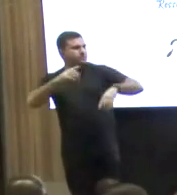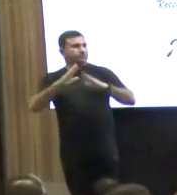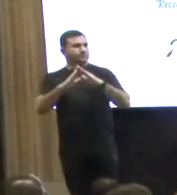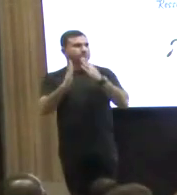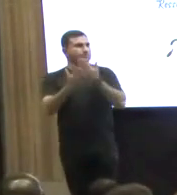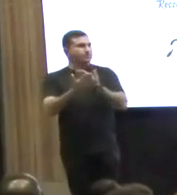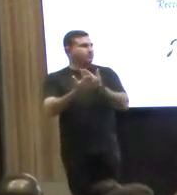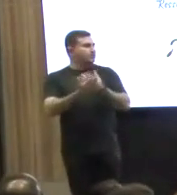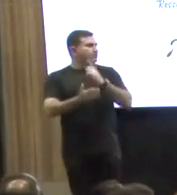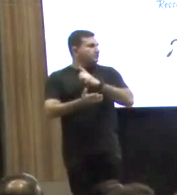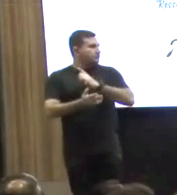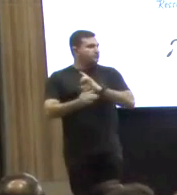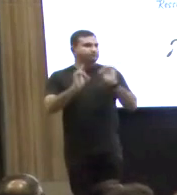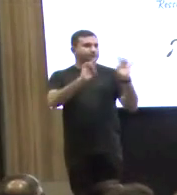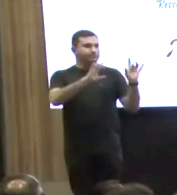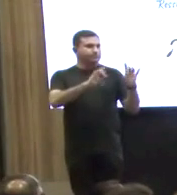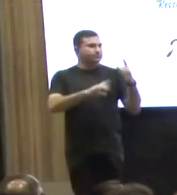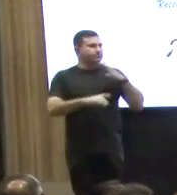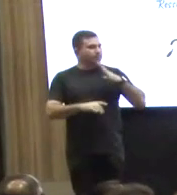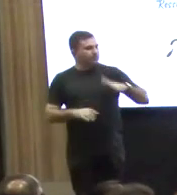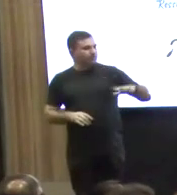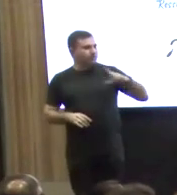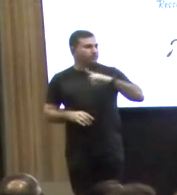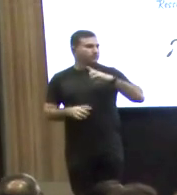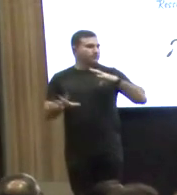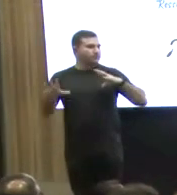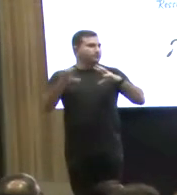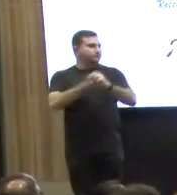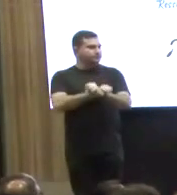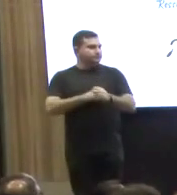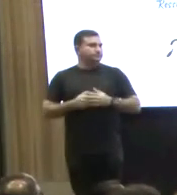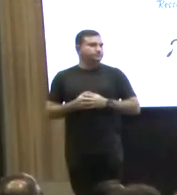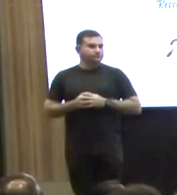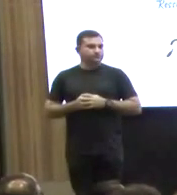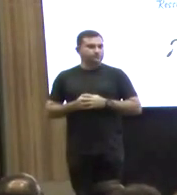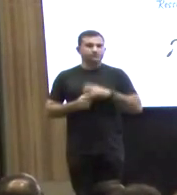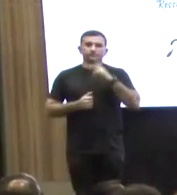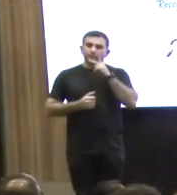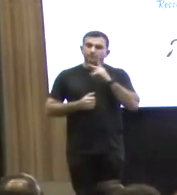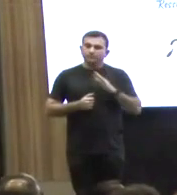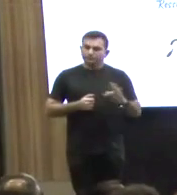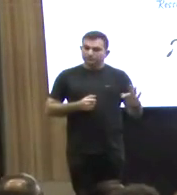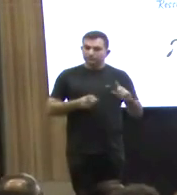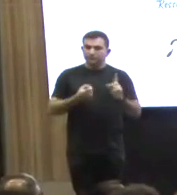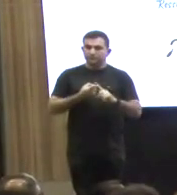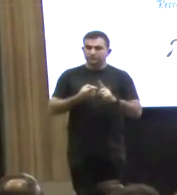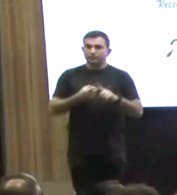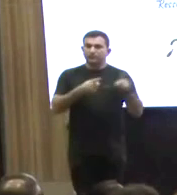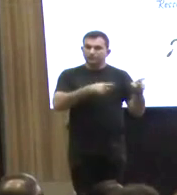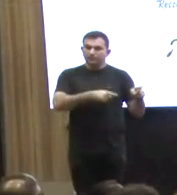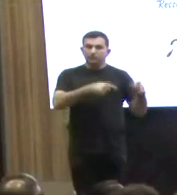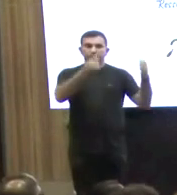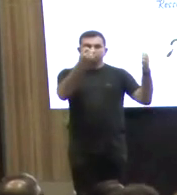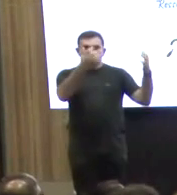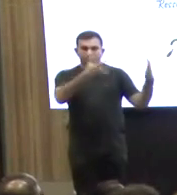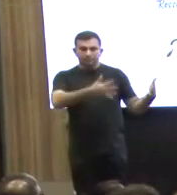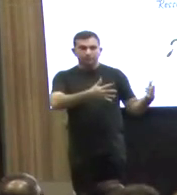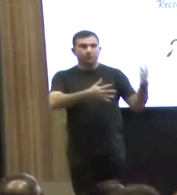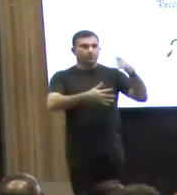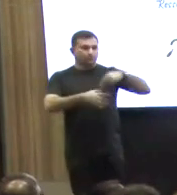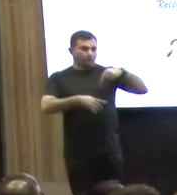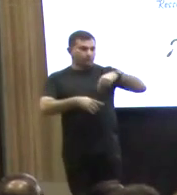de uma escola com sentido para a vida, com sentido da vida. São dimensões que hoje estão colocadas para a sociedade de um modo